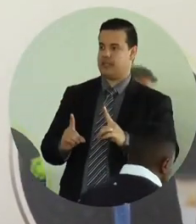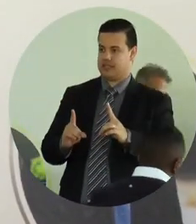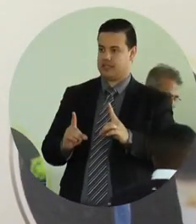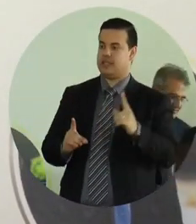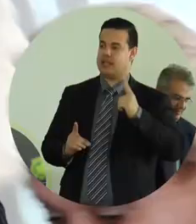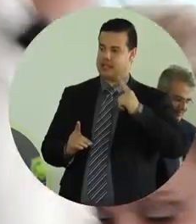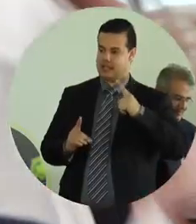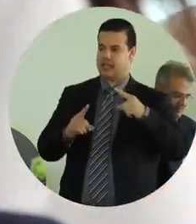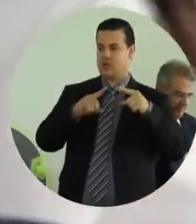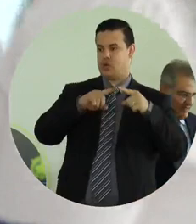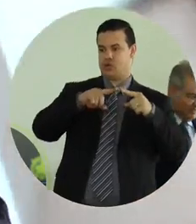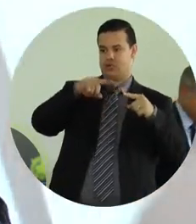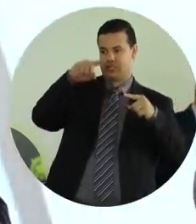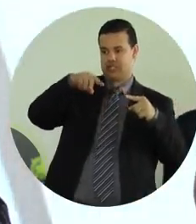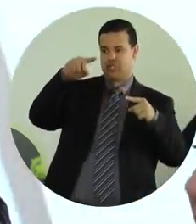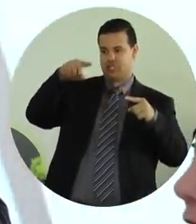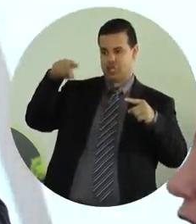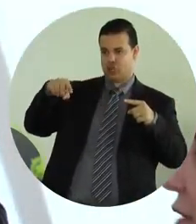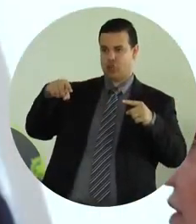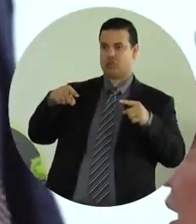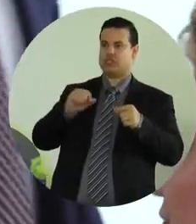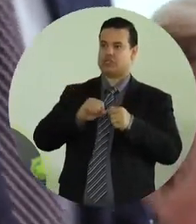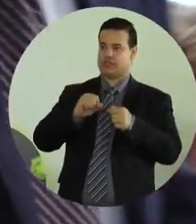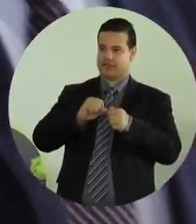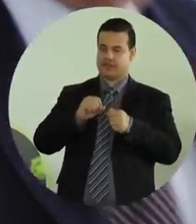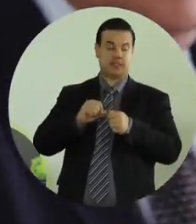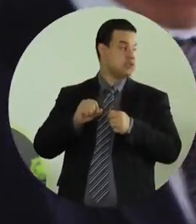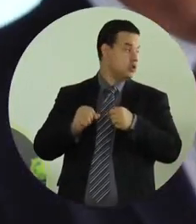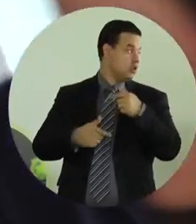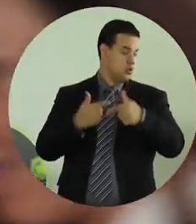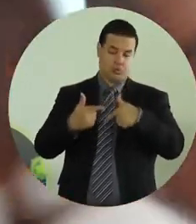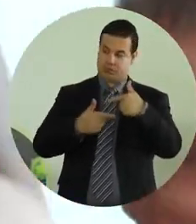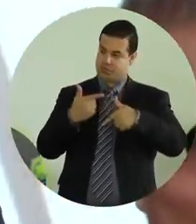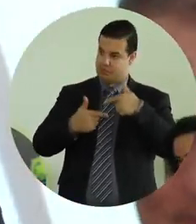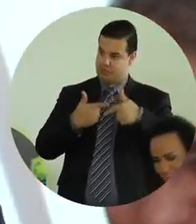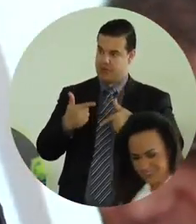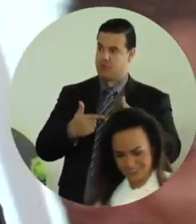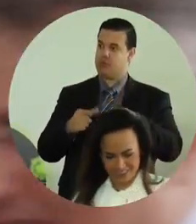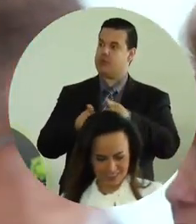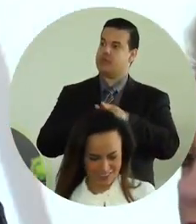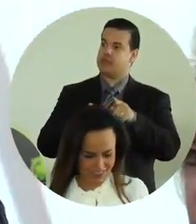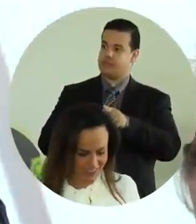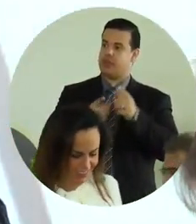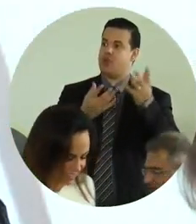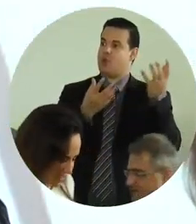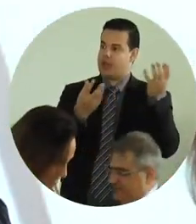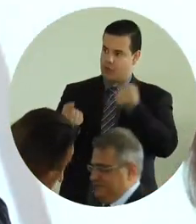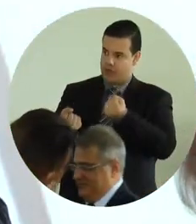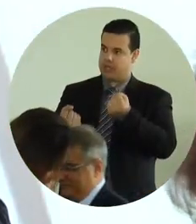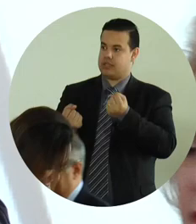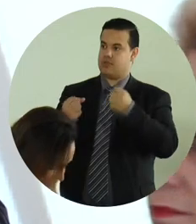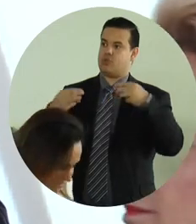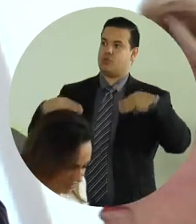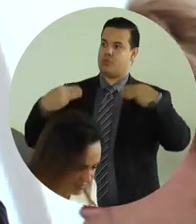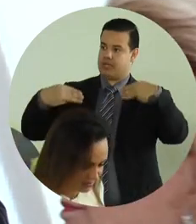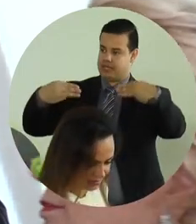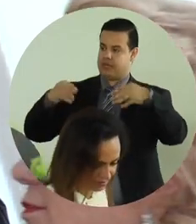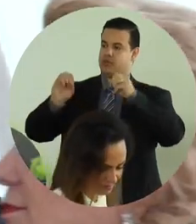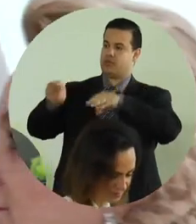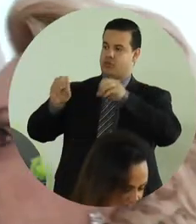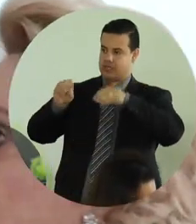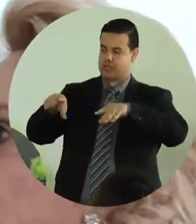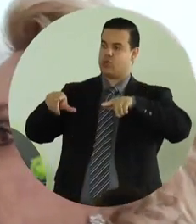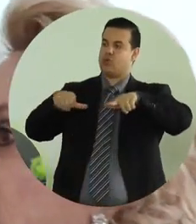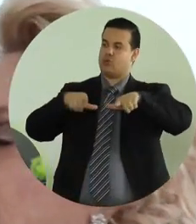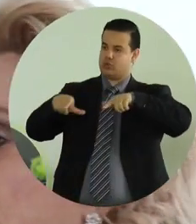nos indicadores de performance dos gestores. Por seu trabalho, recebeu reconhecimento dos Ministérios da Educação e Trabalho